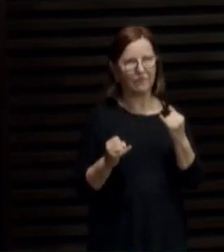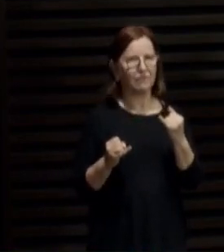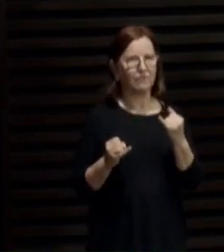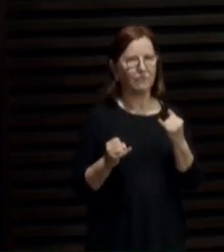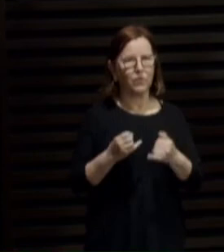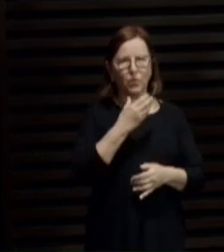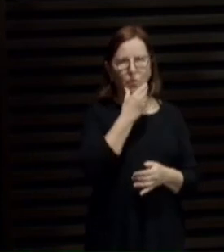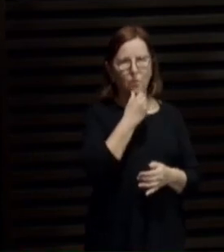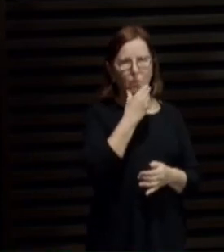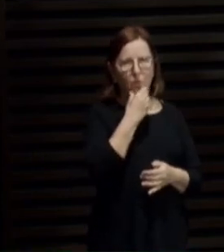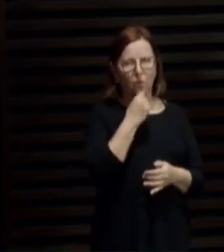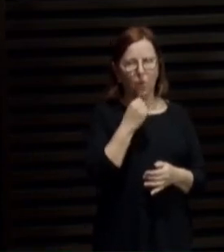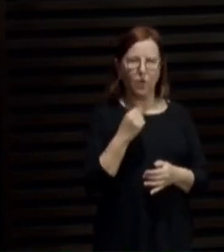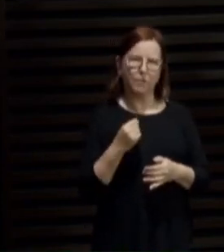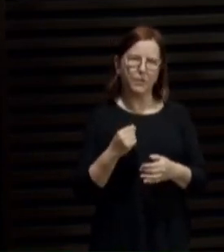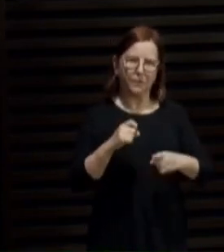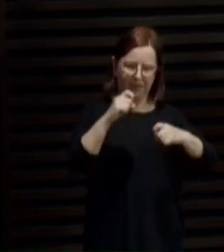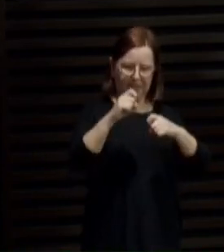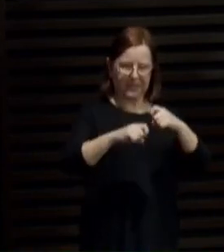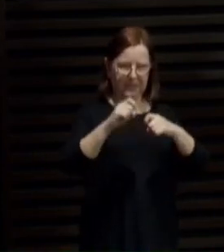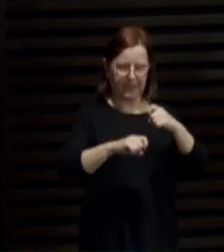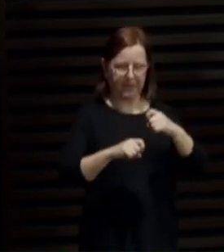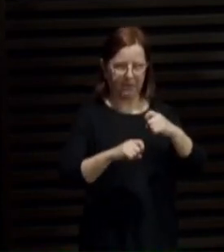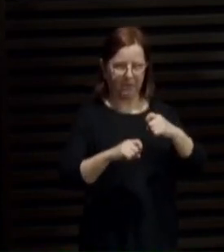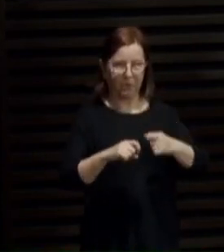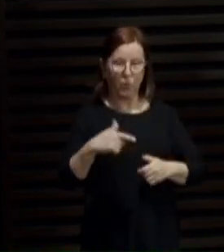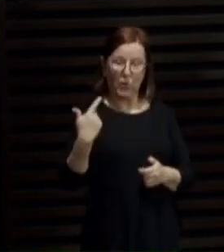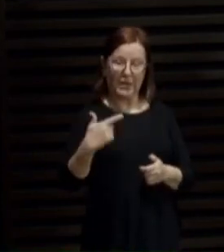rapaz que estava tendo relações sexuais com a madrasta,